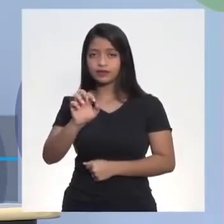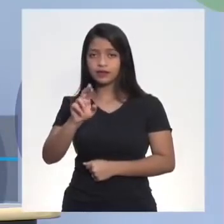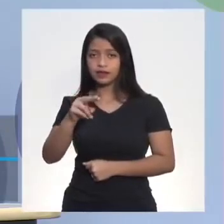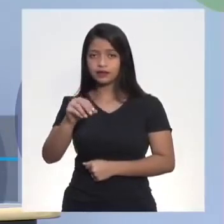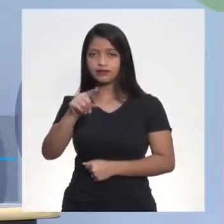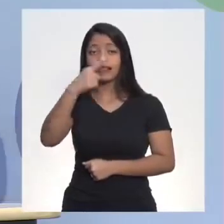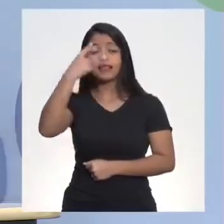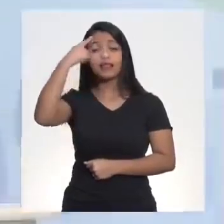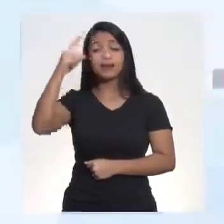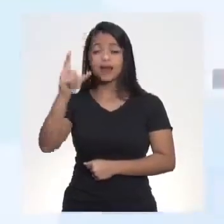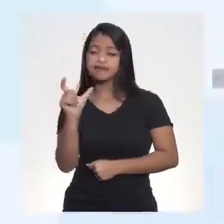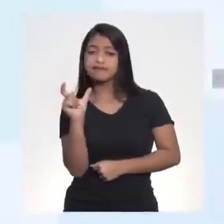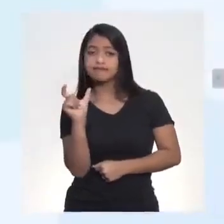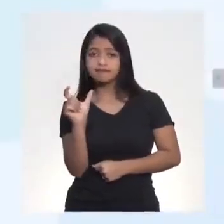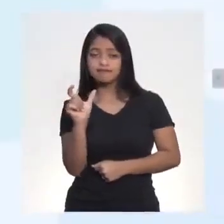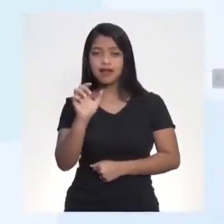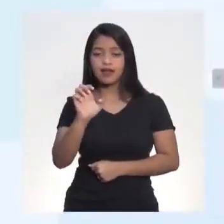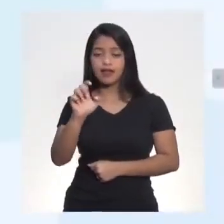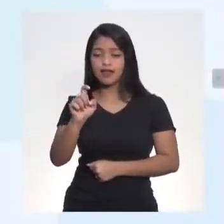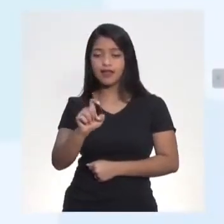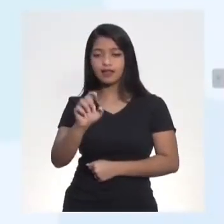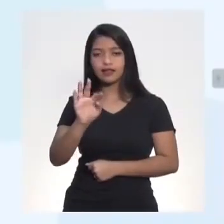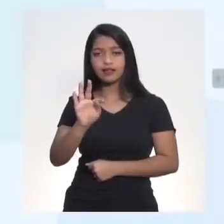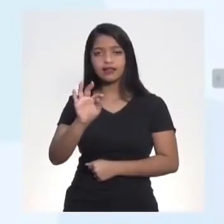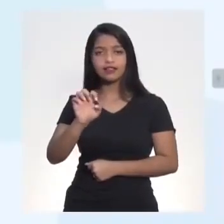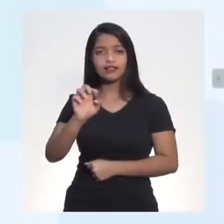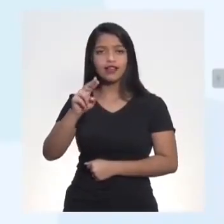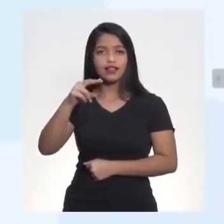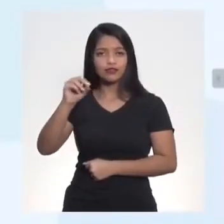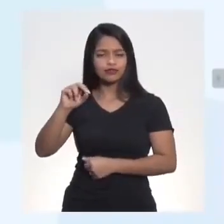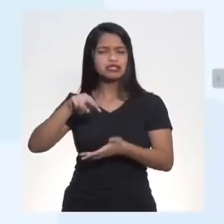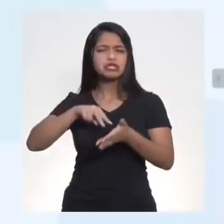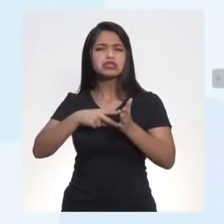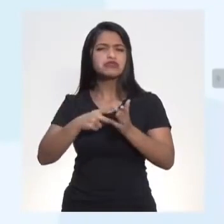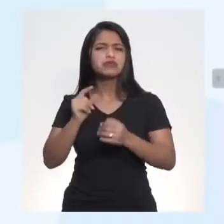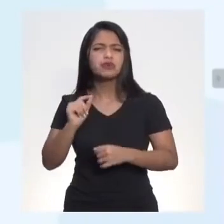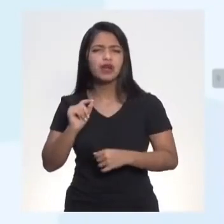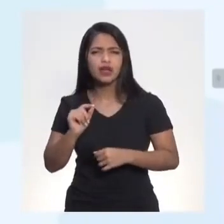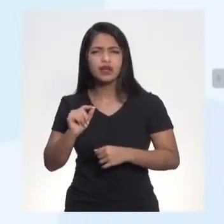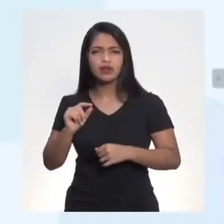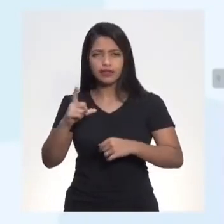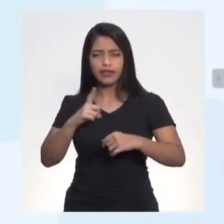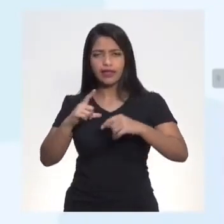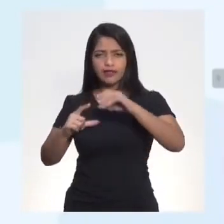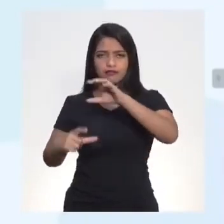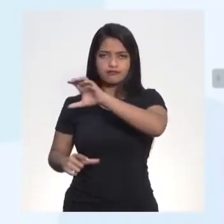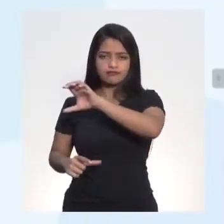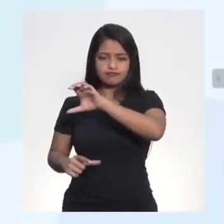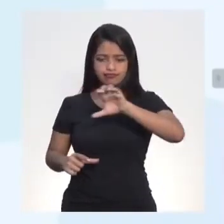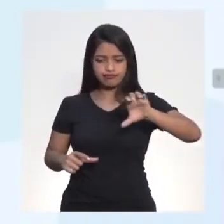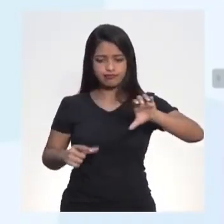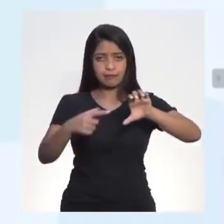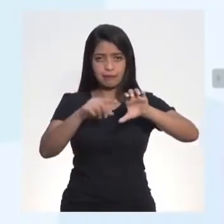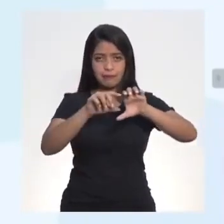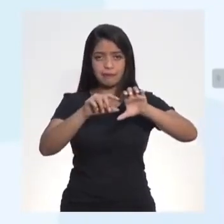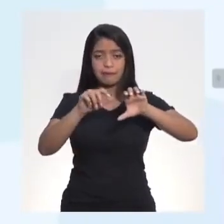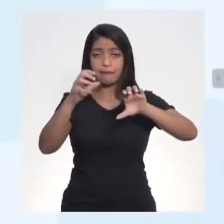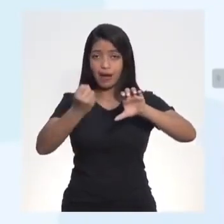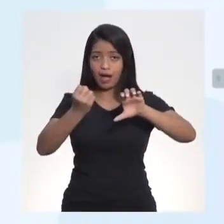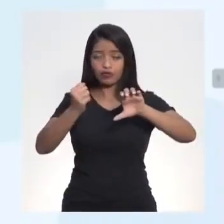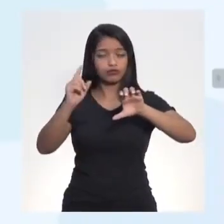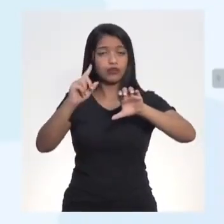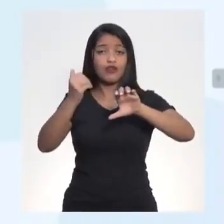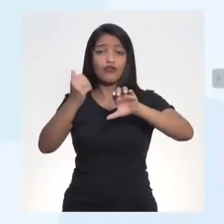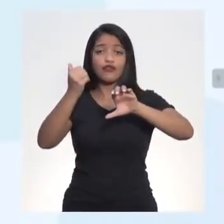primeiro passo, né, Jonas? Ah, sim. Se você conseguir localizar a questão do externo, que é os que basicamente estão nessa faixa azul aí para fora,